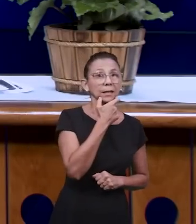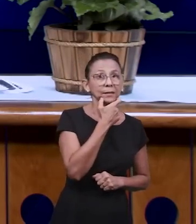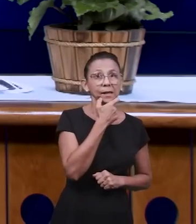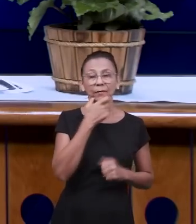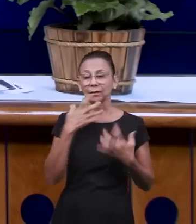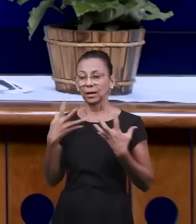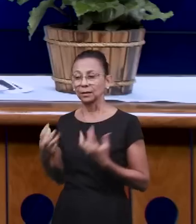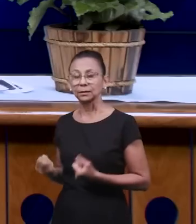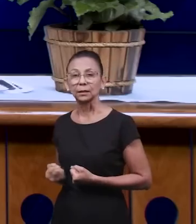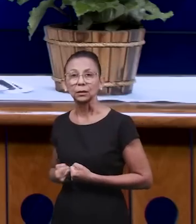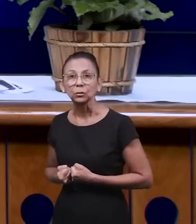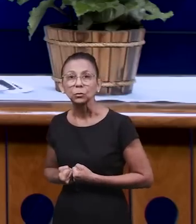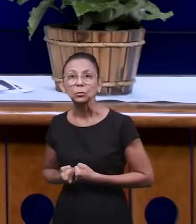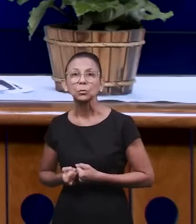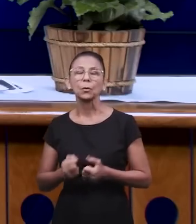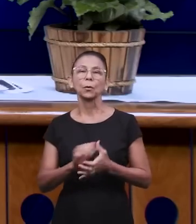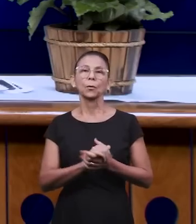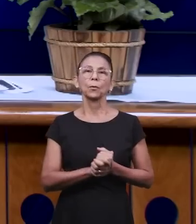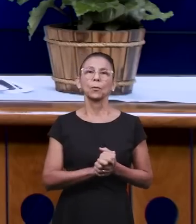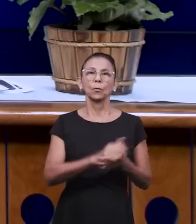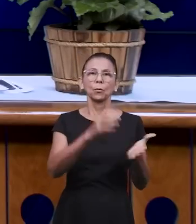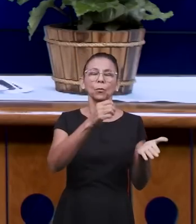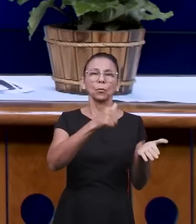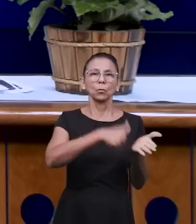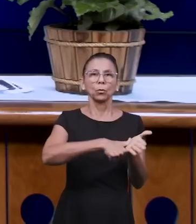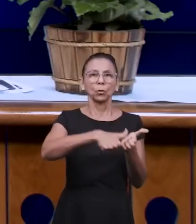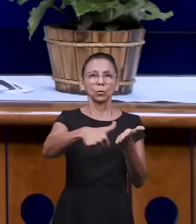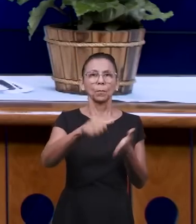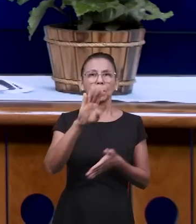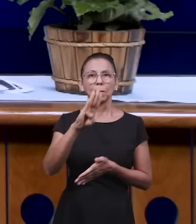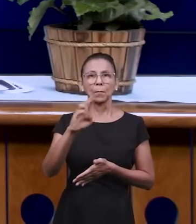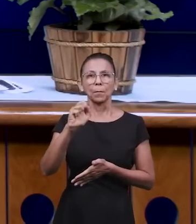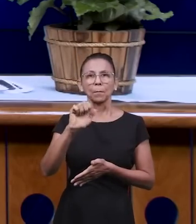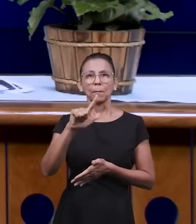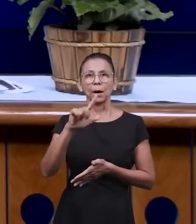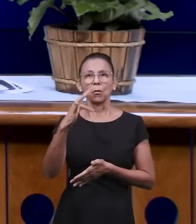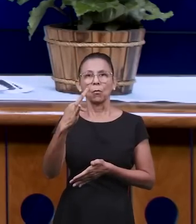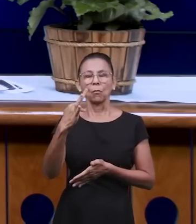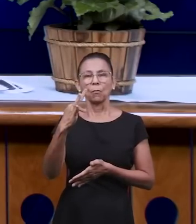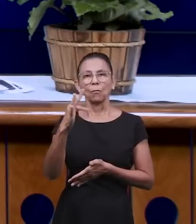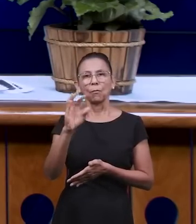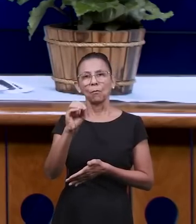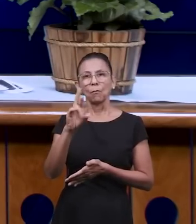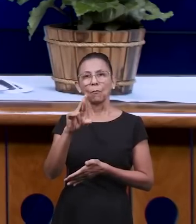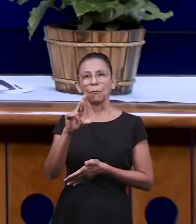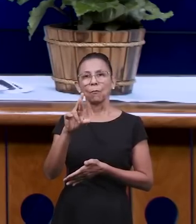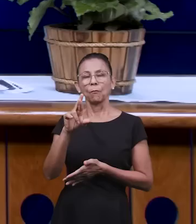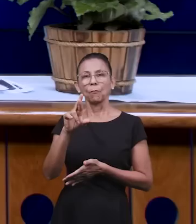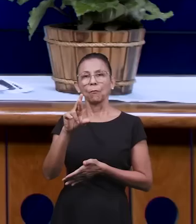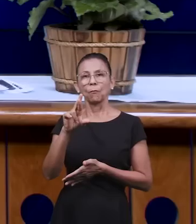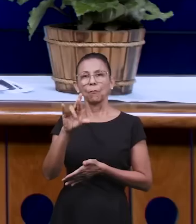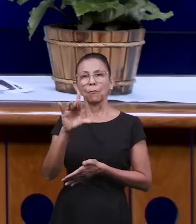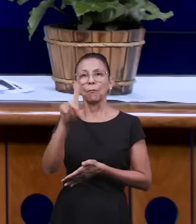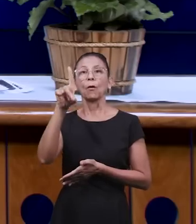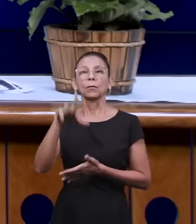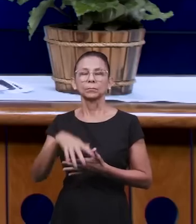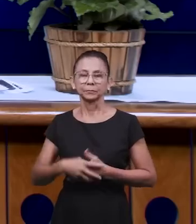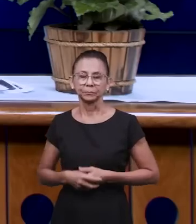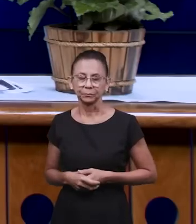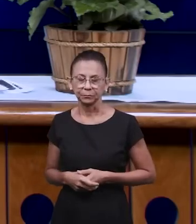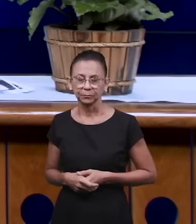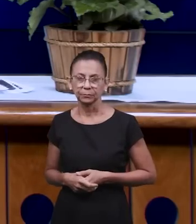Herzl, na cidade da Basileia, na Suíça, promoveu o primeiro encontro sionista. Sionismo vem da palavra Sião,